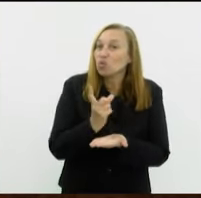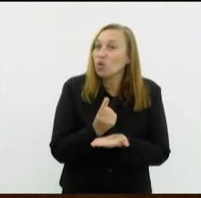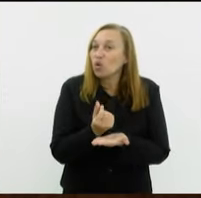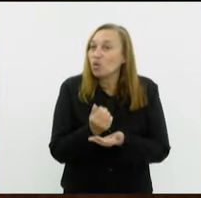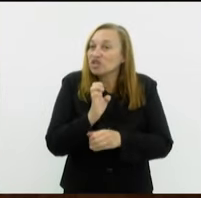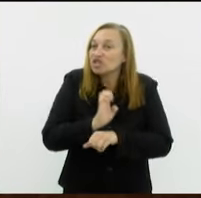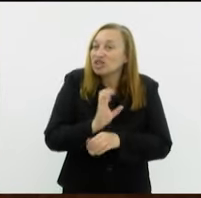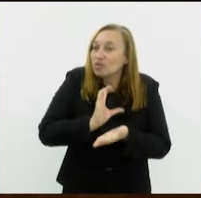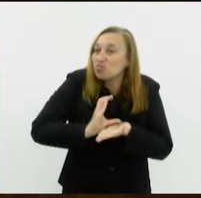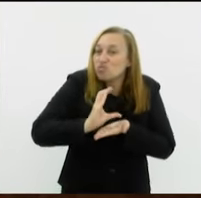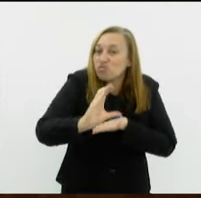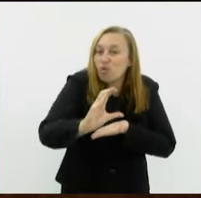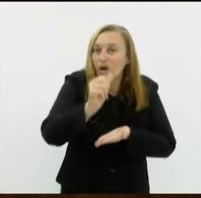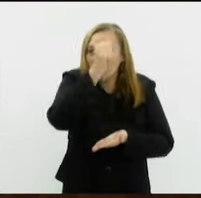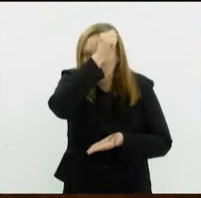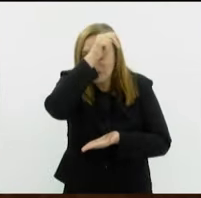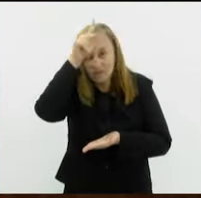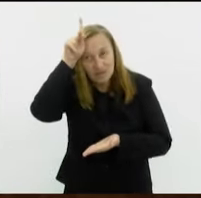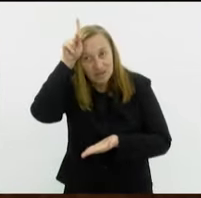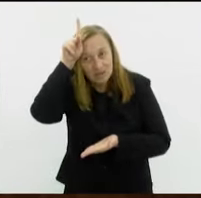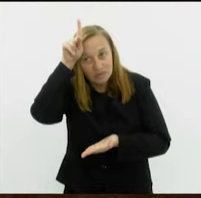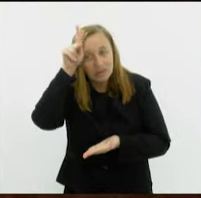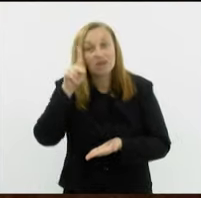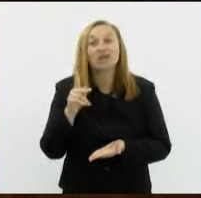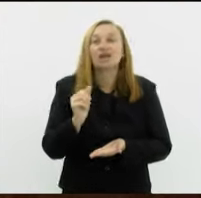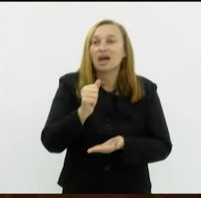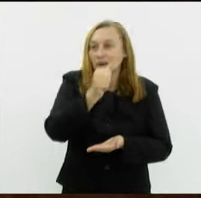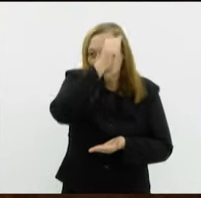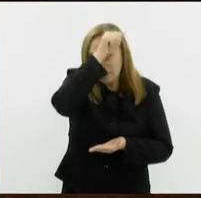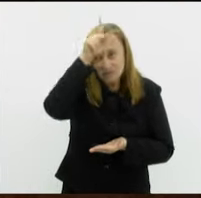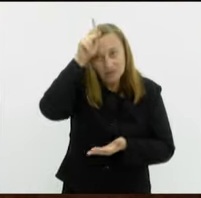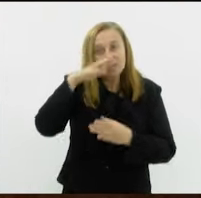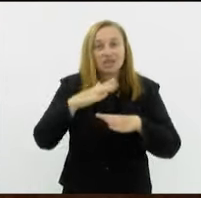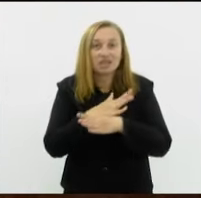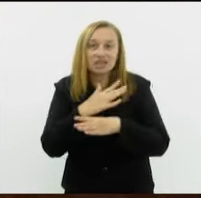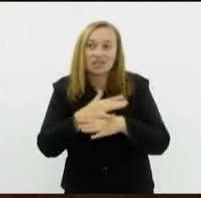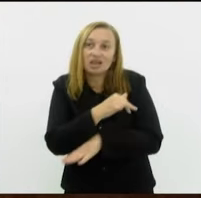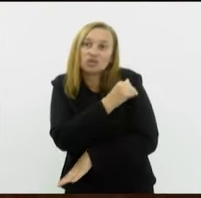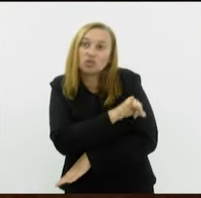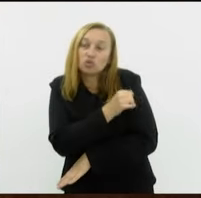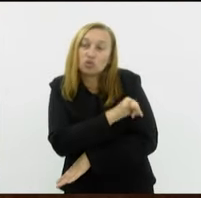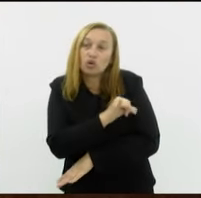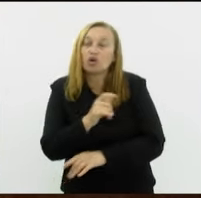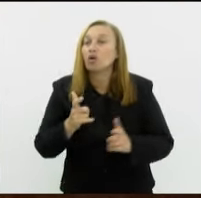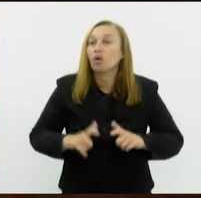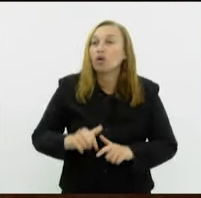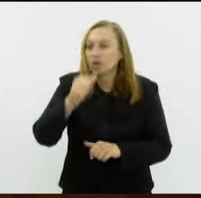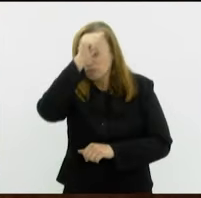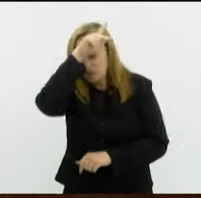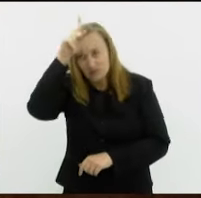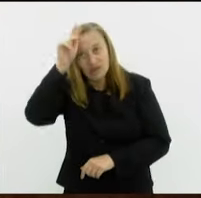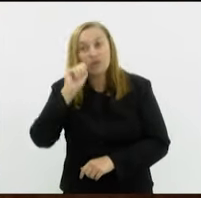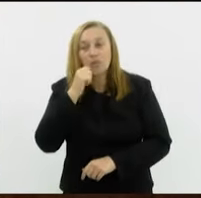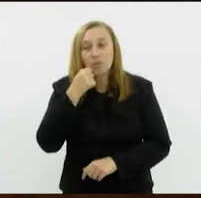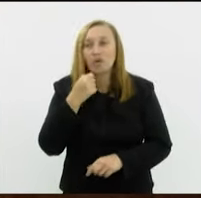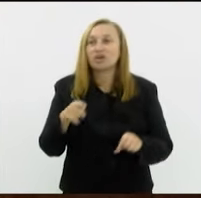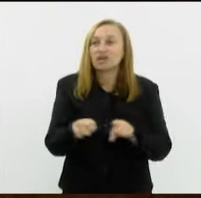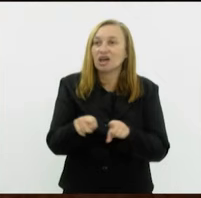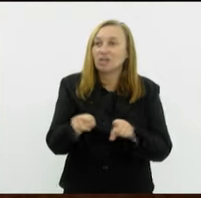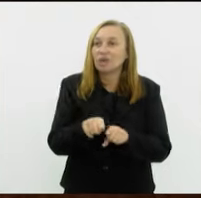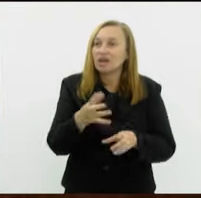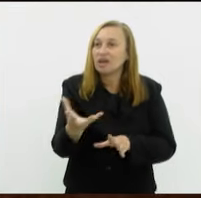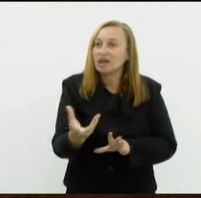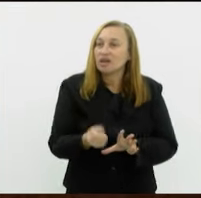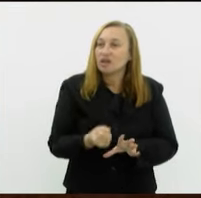que são destinados a prefeituras, inclusive a prefeitura da cidade do Rio de Janeiro, onde o prefeito Eduardo Paes também embolsou 20